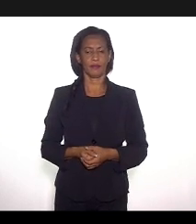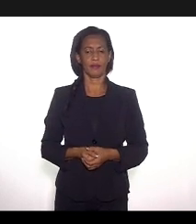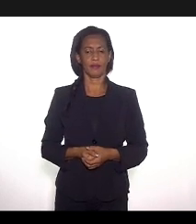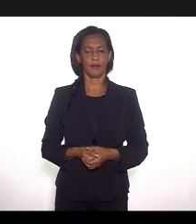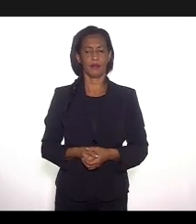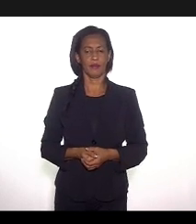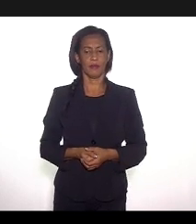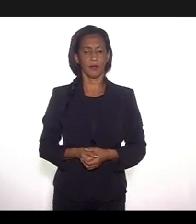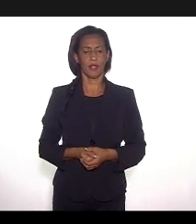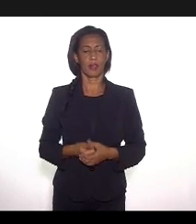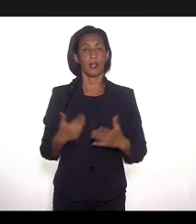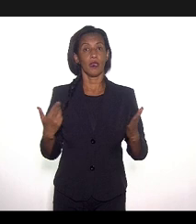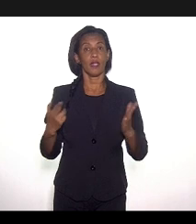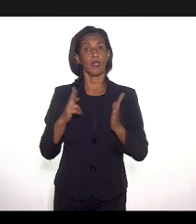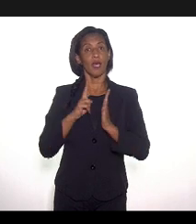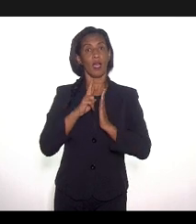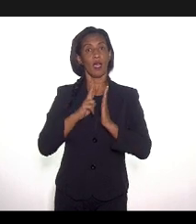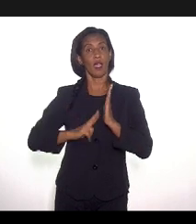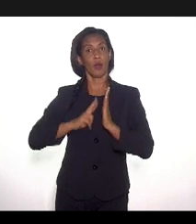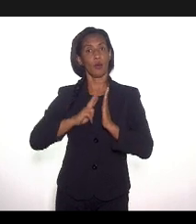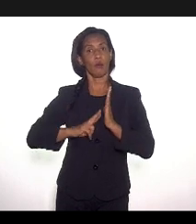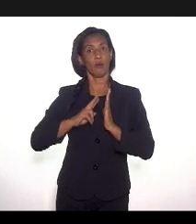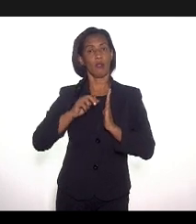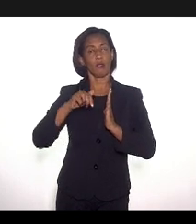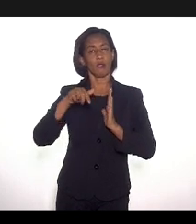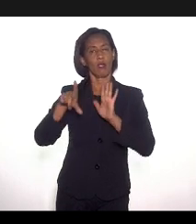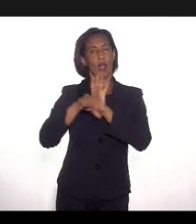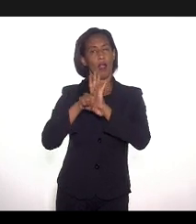Que está regulamentado na Lei Complementar